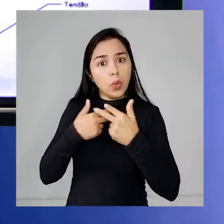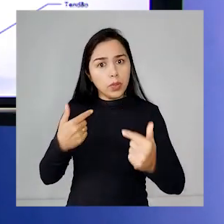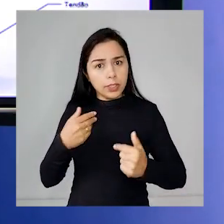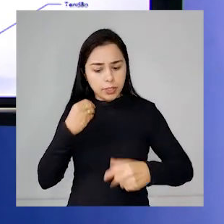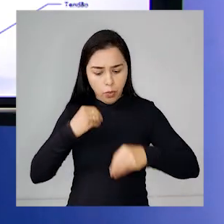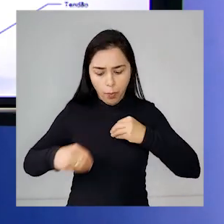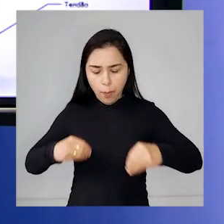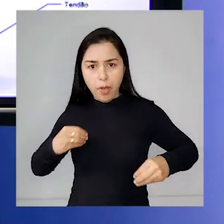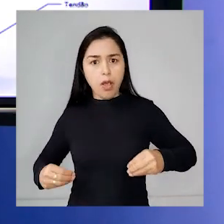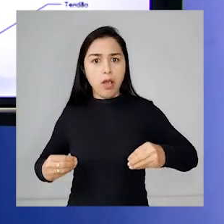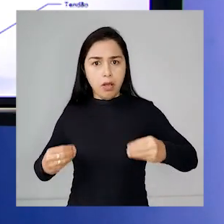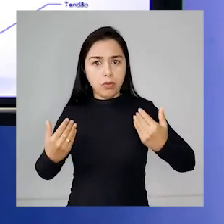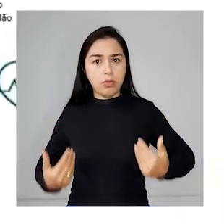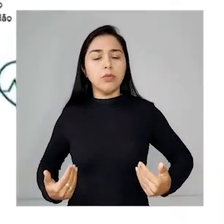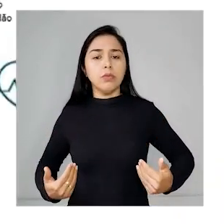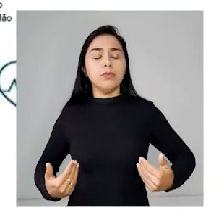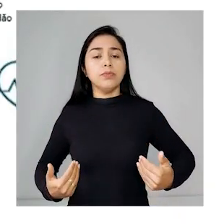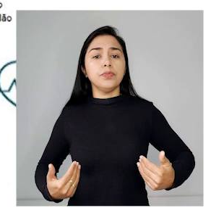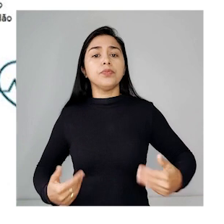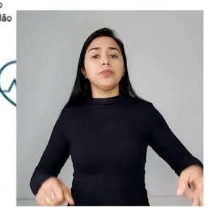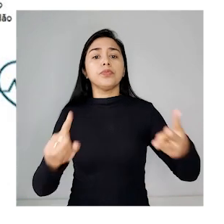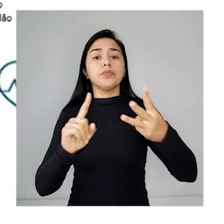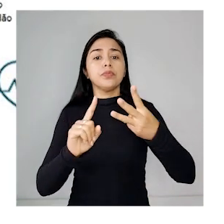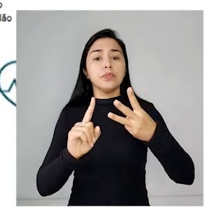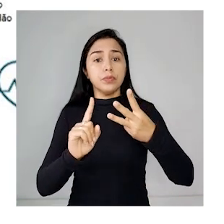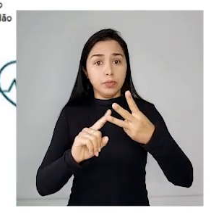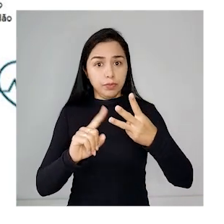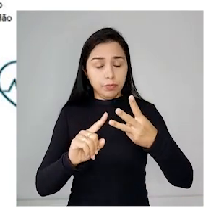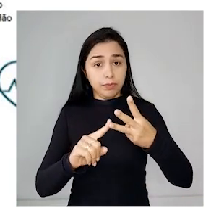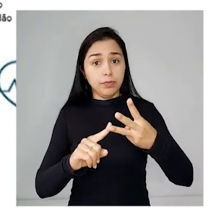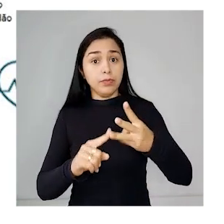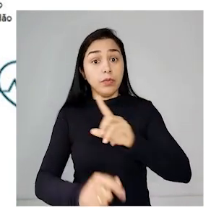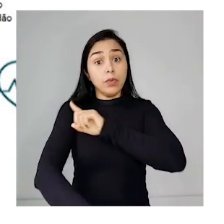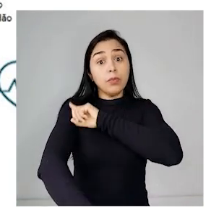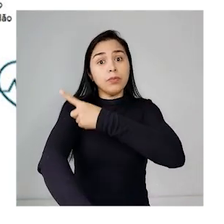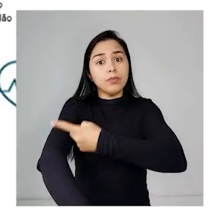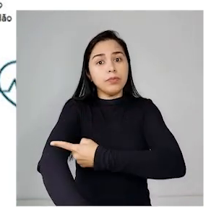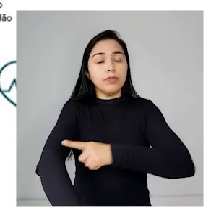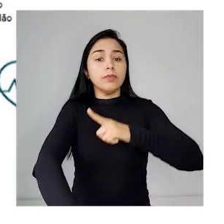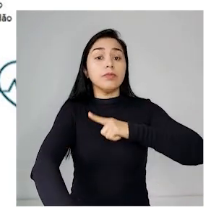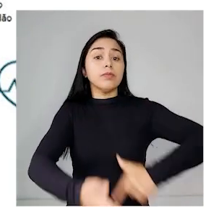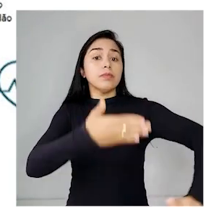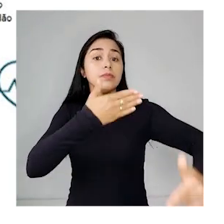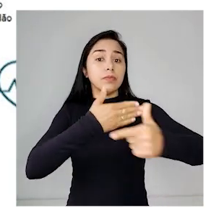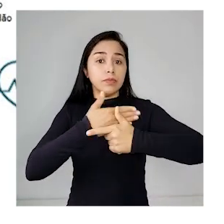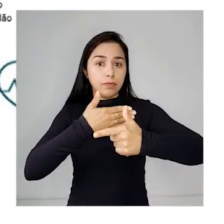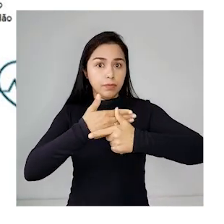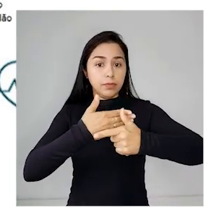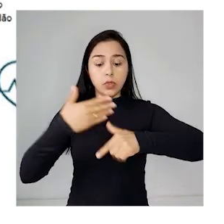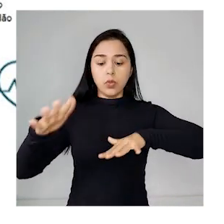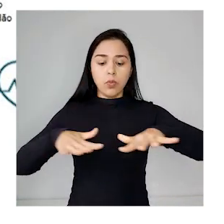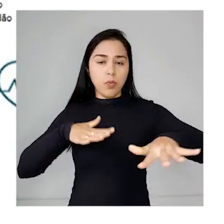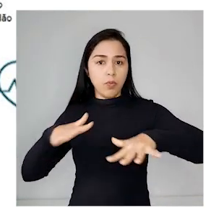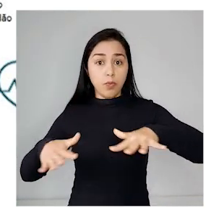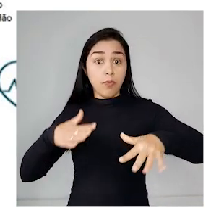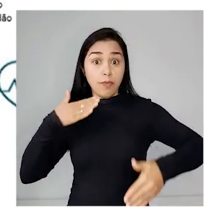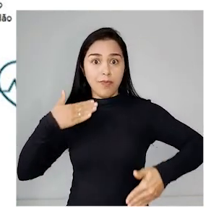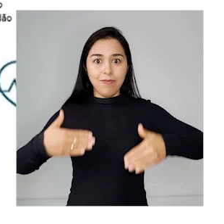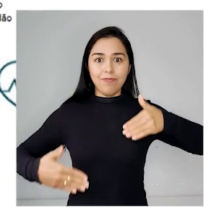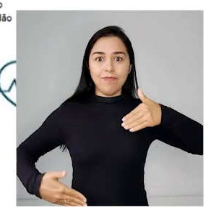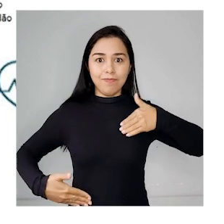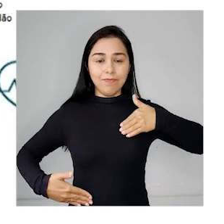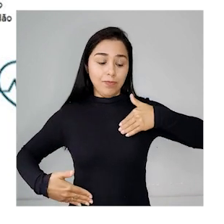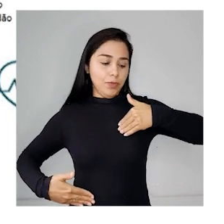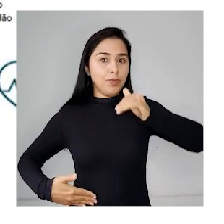4 tipos de tecidos. O tecido muscular tem por função locomover,